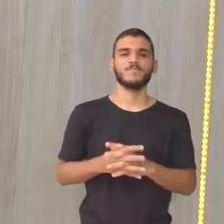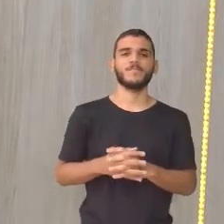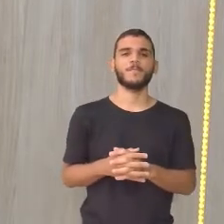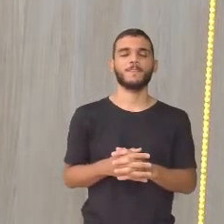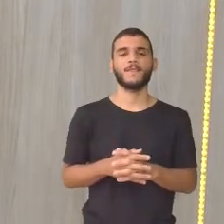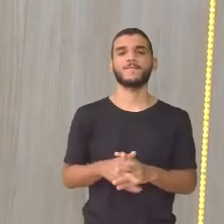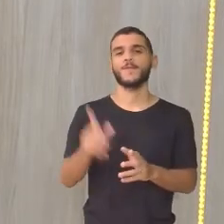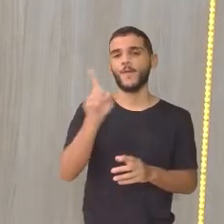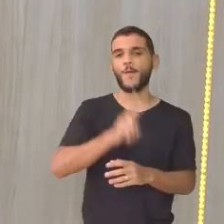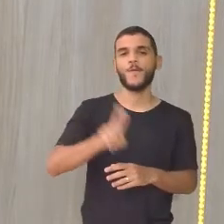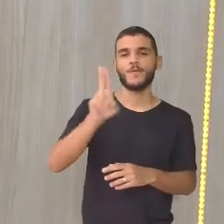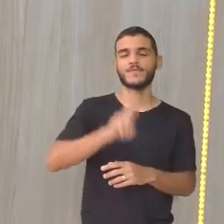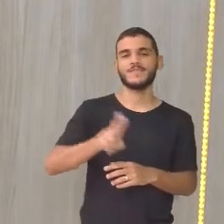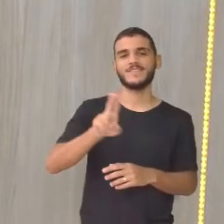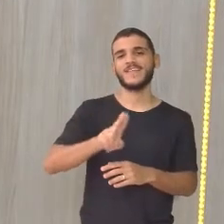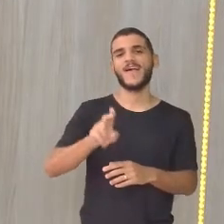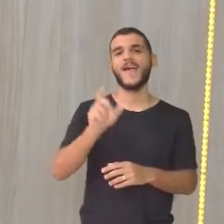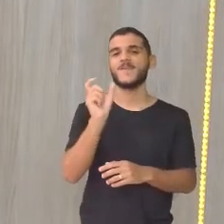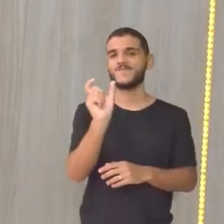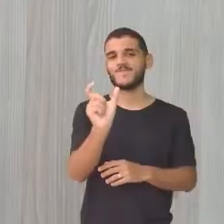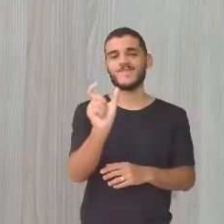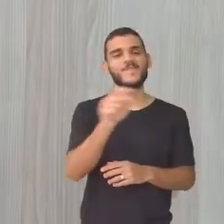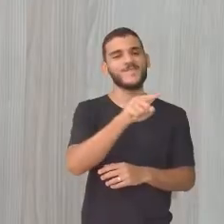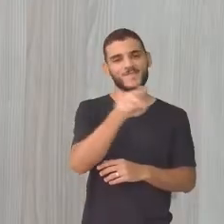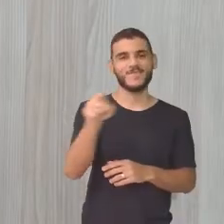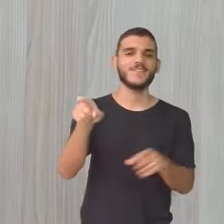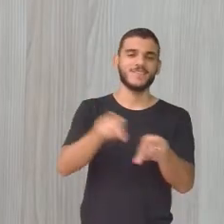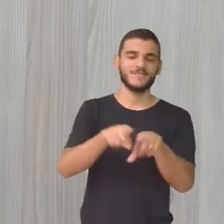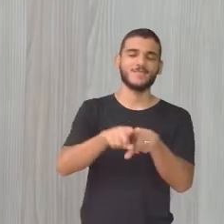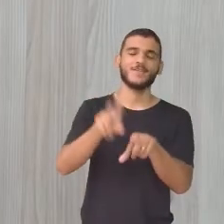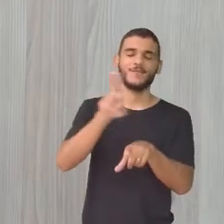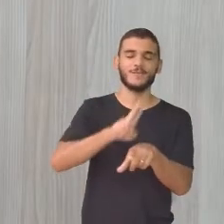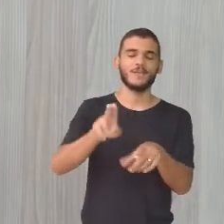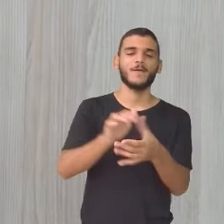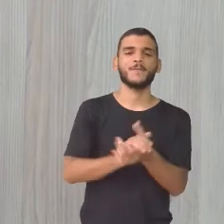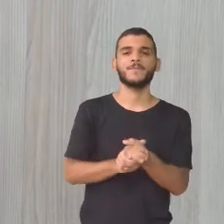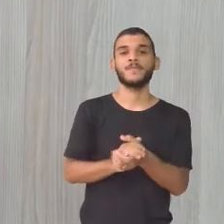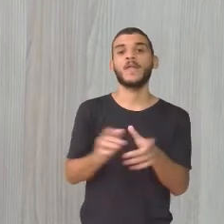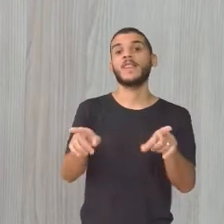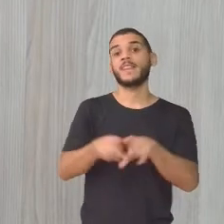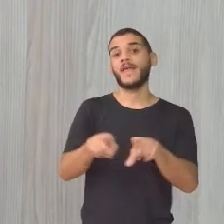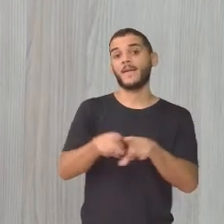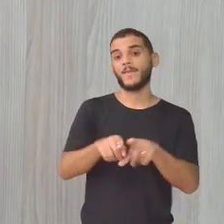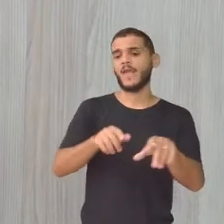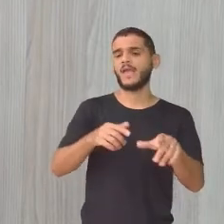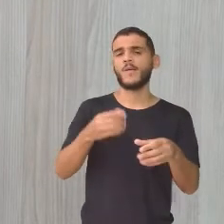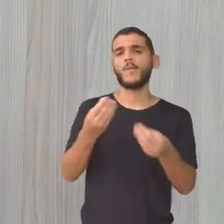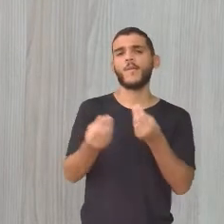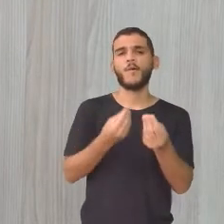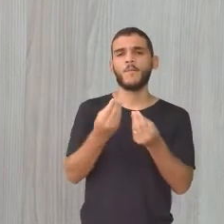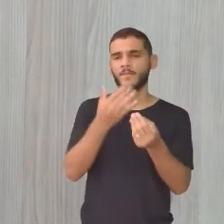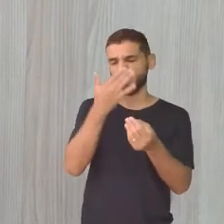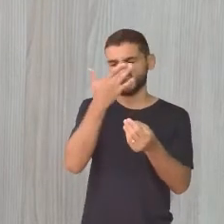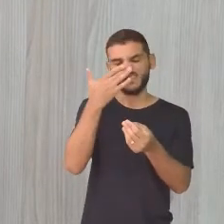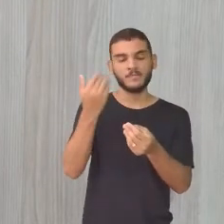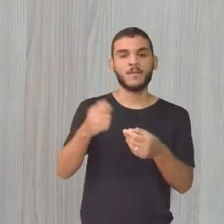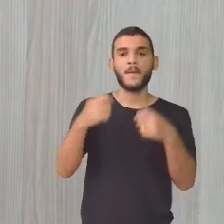usam também. E é também, professora, um lembrete de fazer o movimento do esforço, né? Sim, Porque muita gente diz